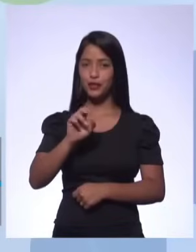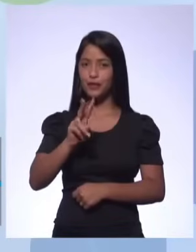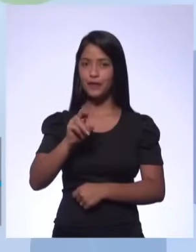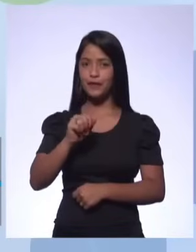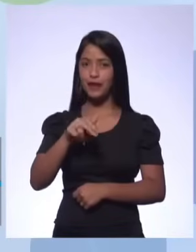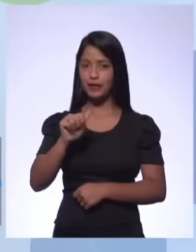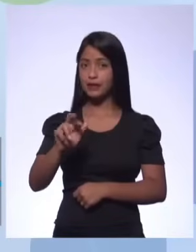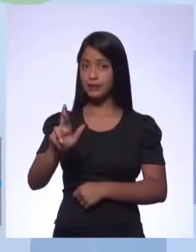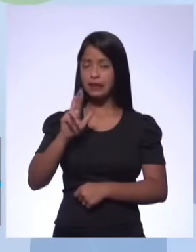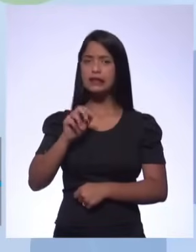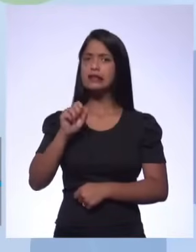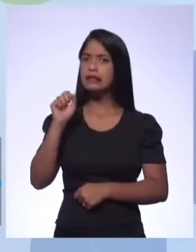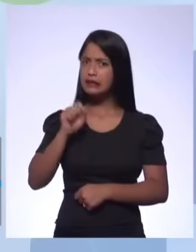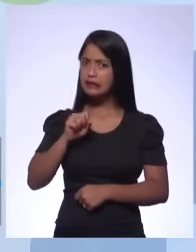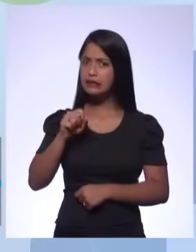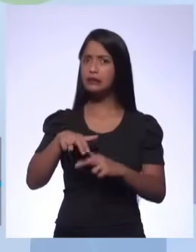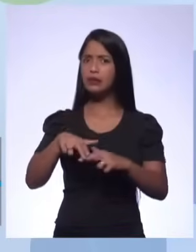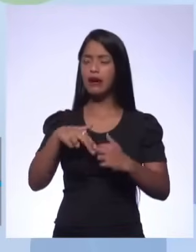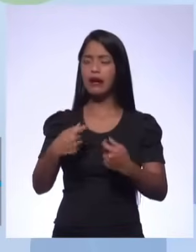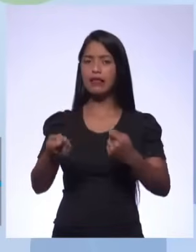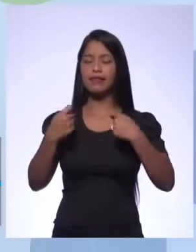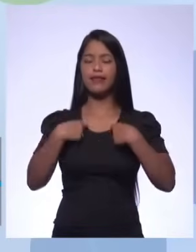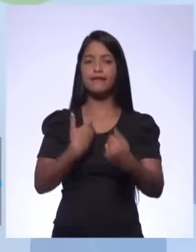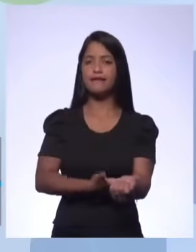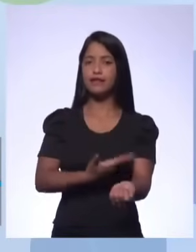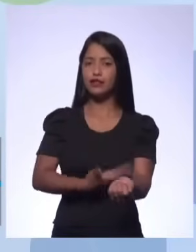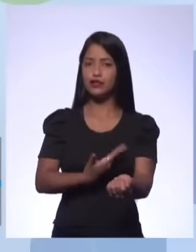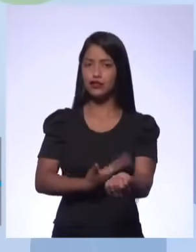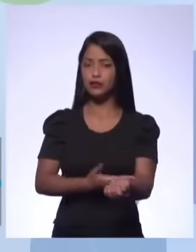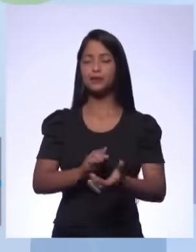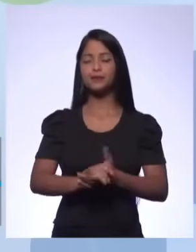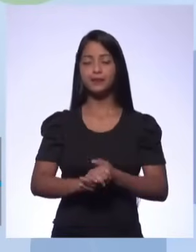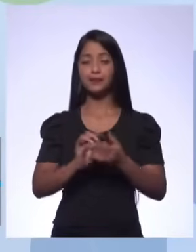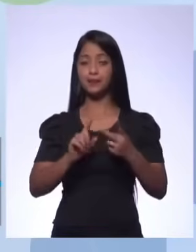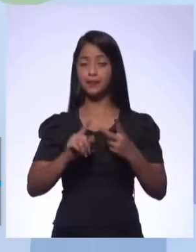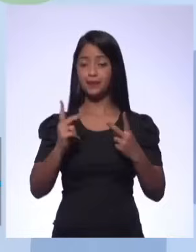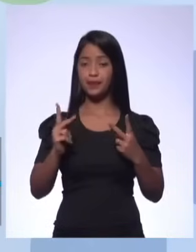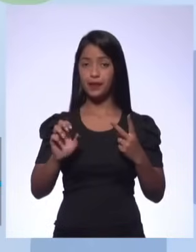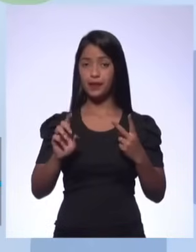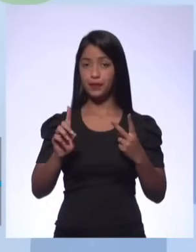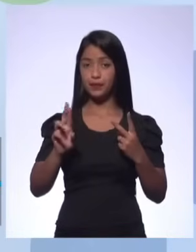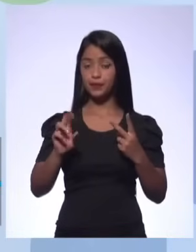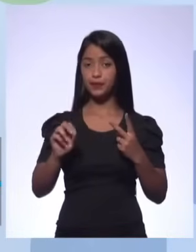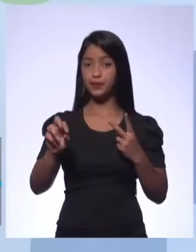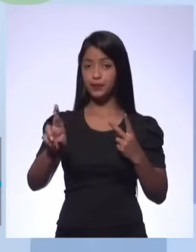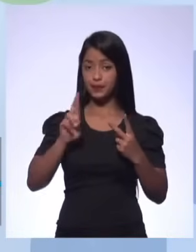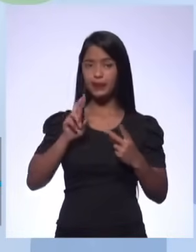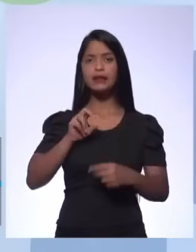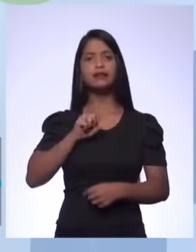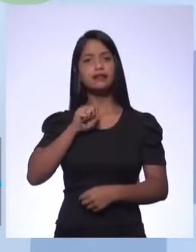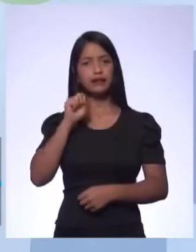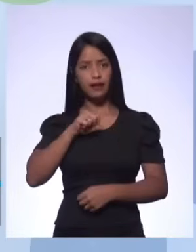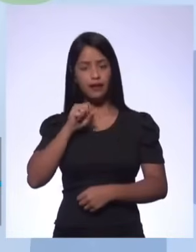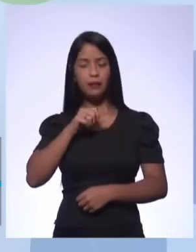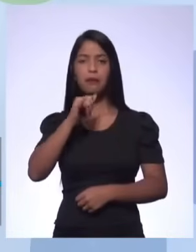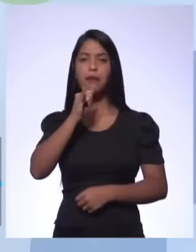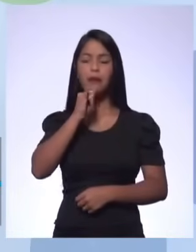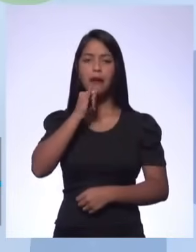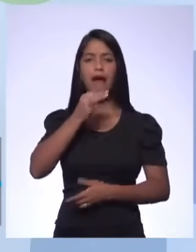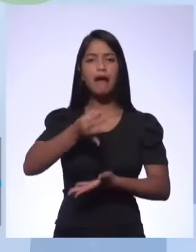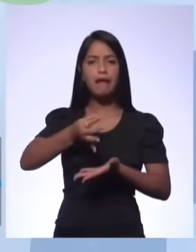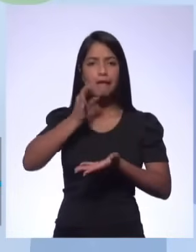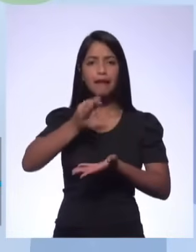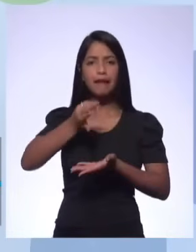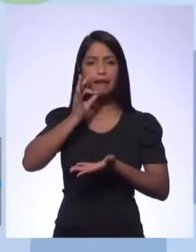porque vicia. O Pedro colocou sim, porque pode. Sim, se tomar demais, pode